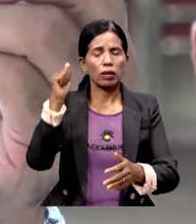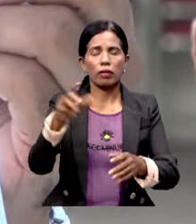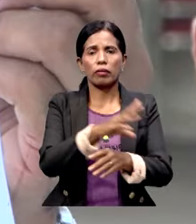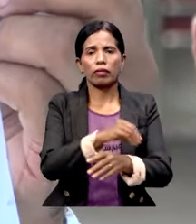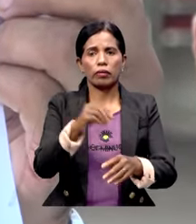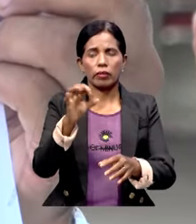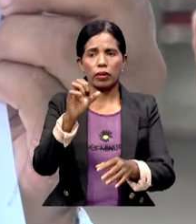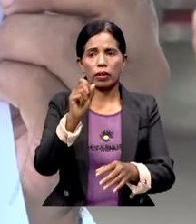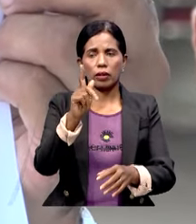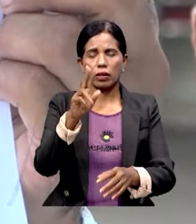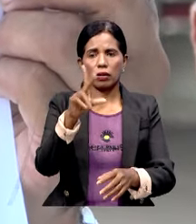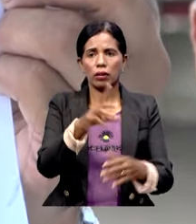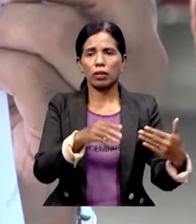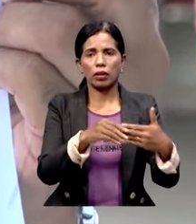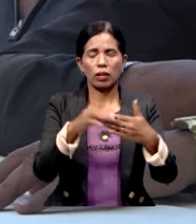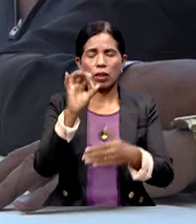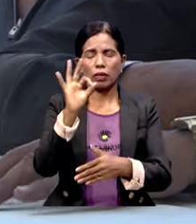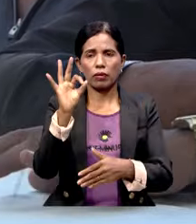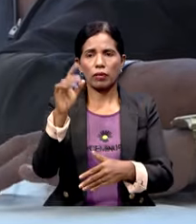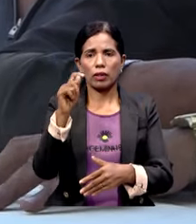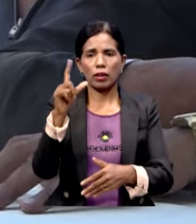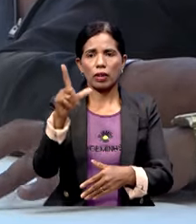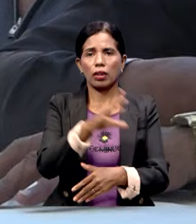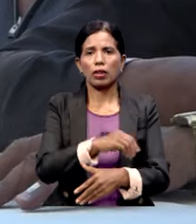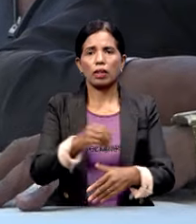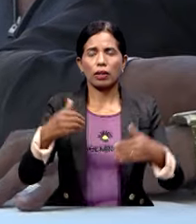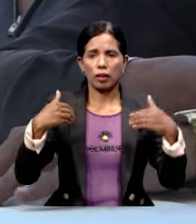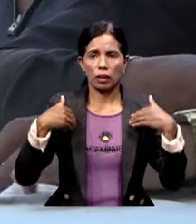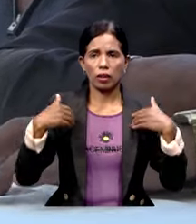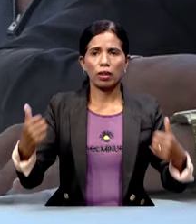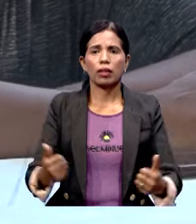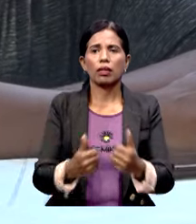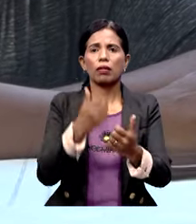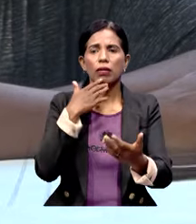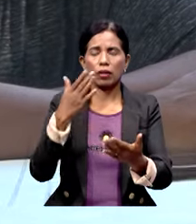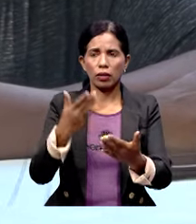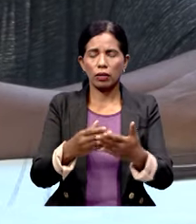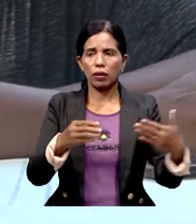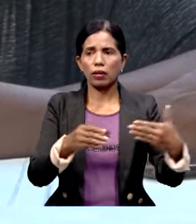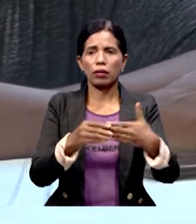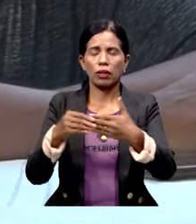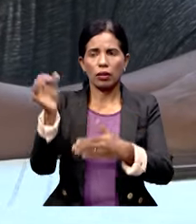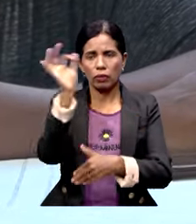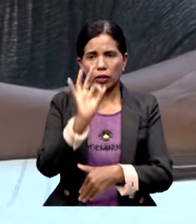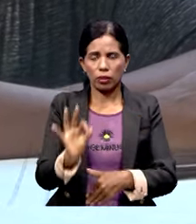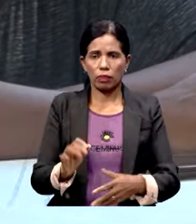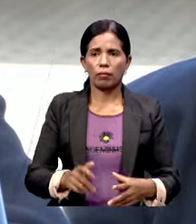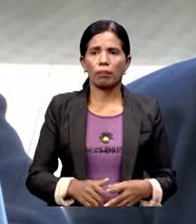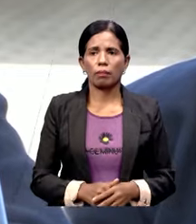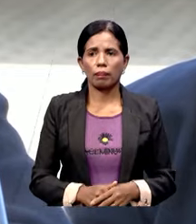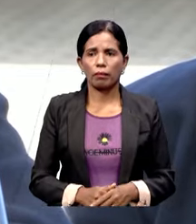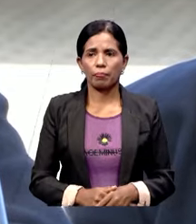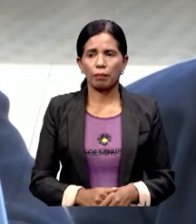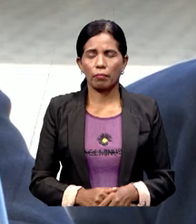lidera FF Ateli. Tamba tuir sira kalboa di ha kapasidade ne bemak diak ho di lidera federasaun.